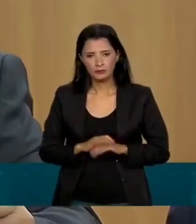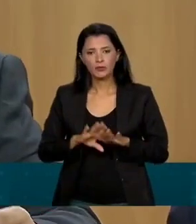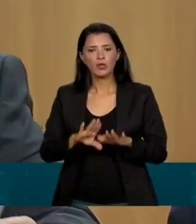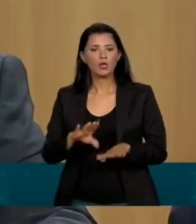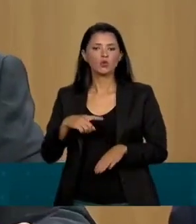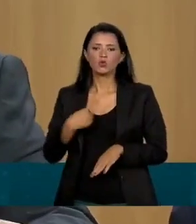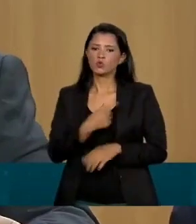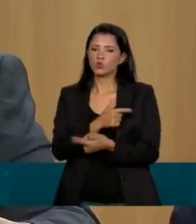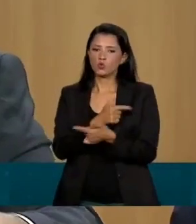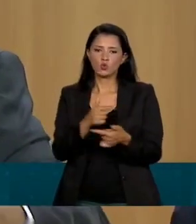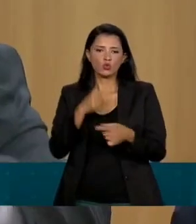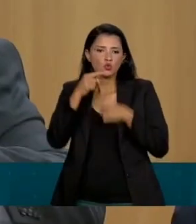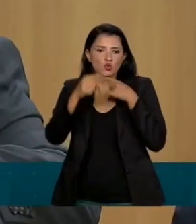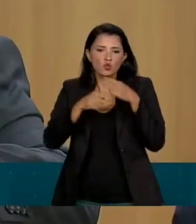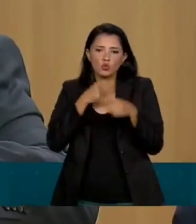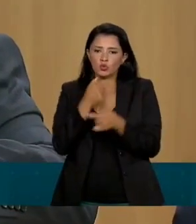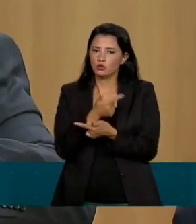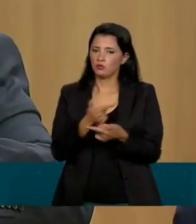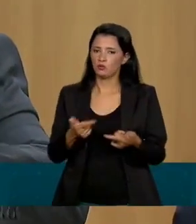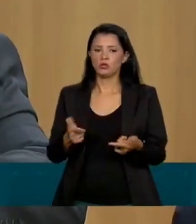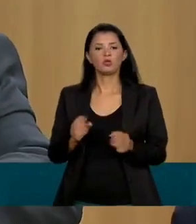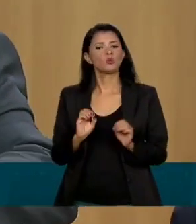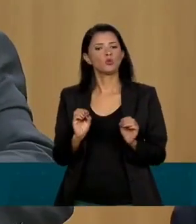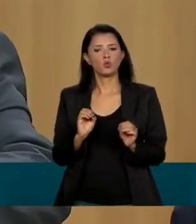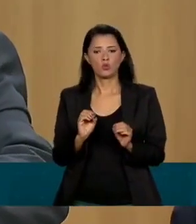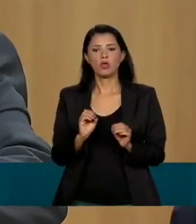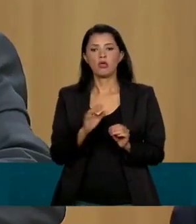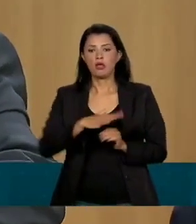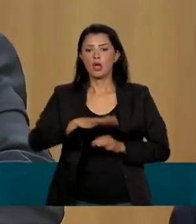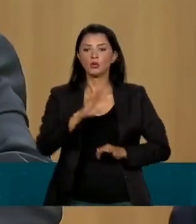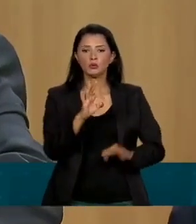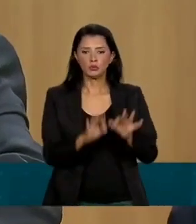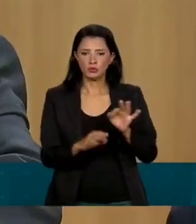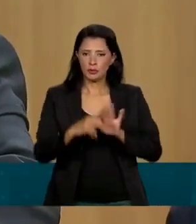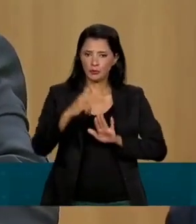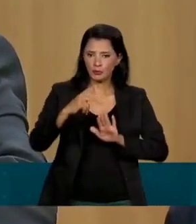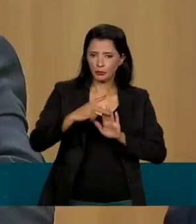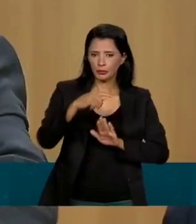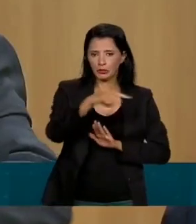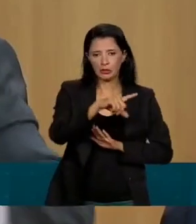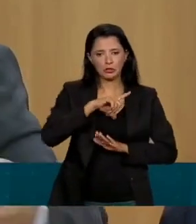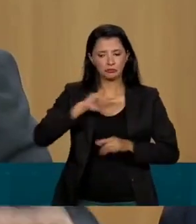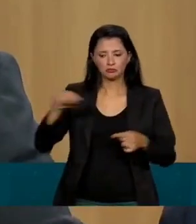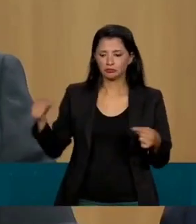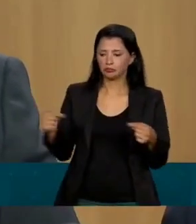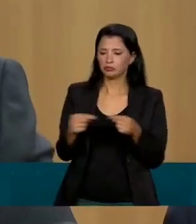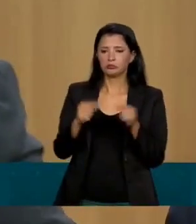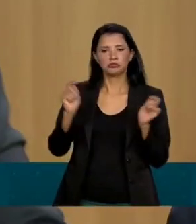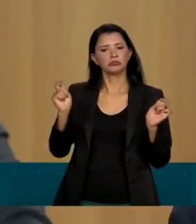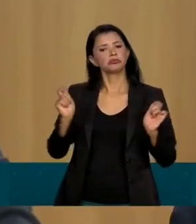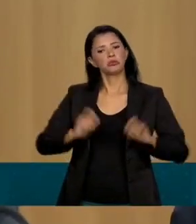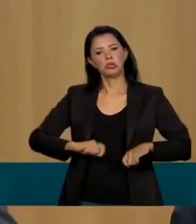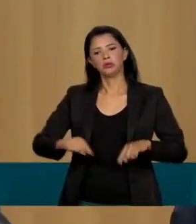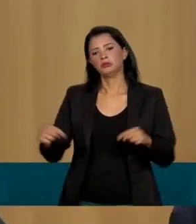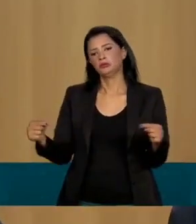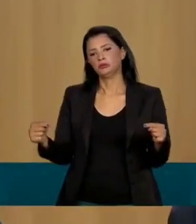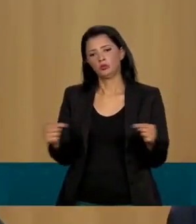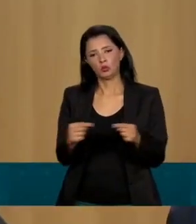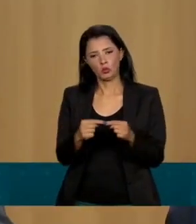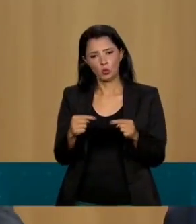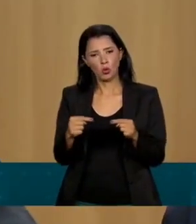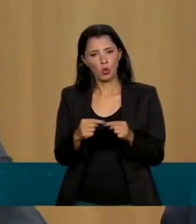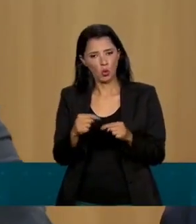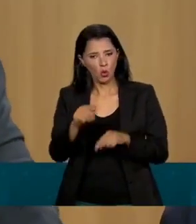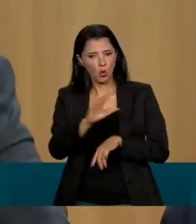Portanto, nós não temos nenhuma dúvida que juridicamente a portaria é plenamente compatível